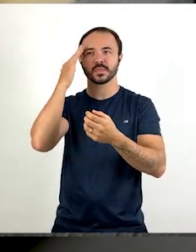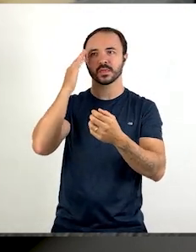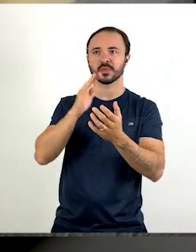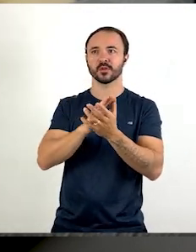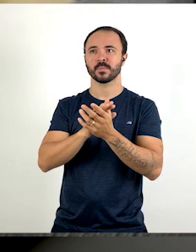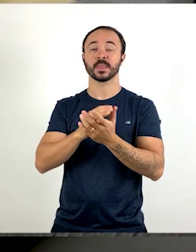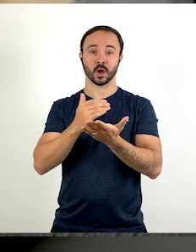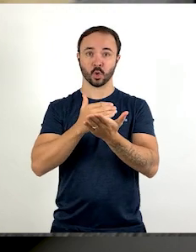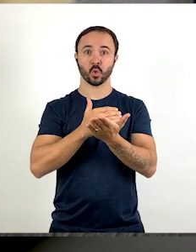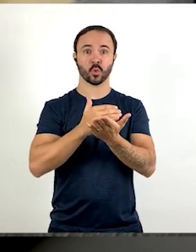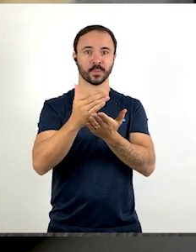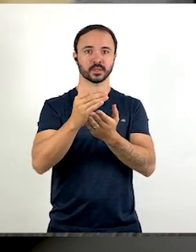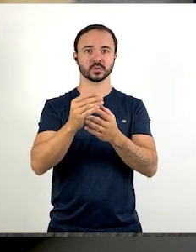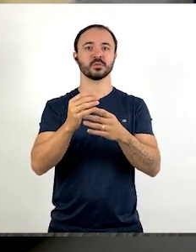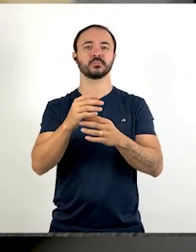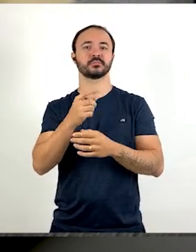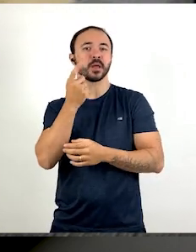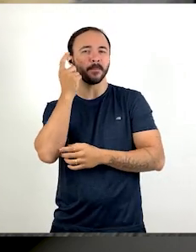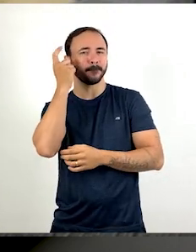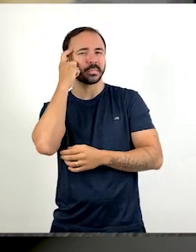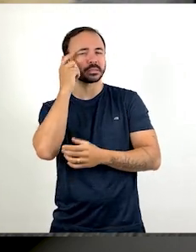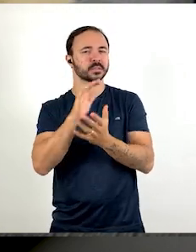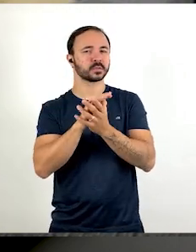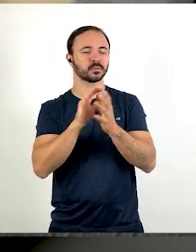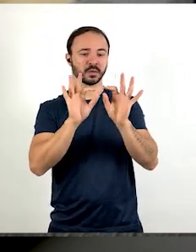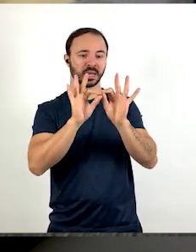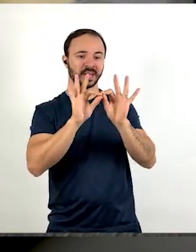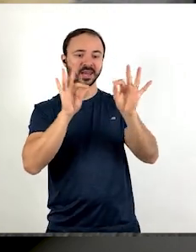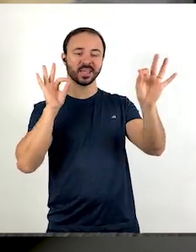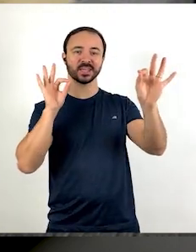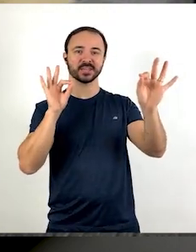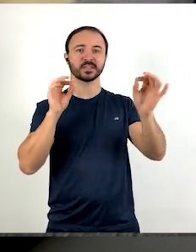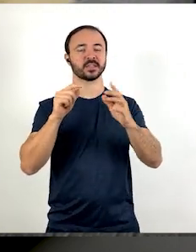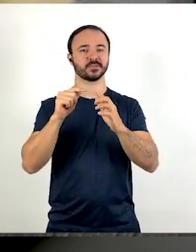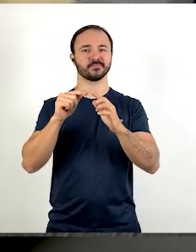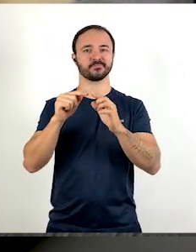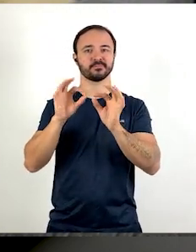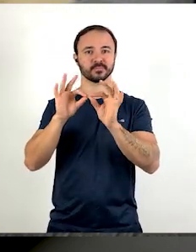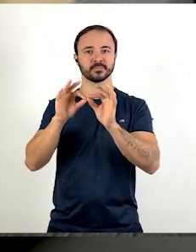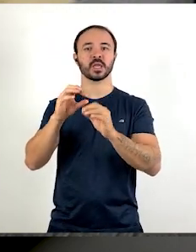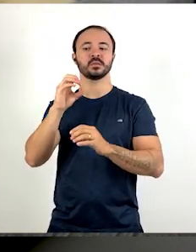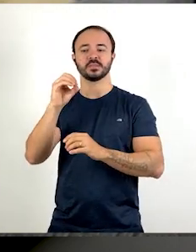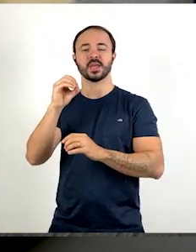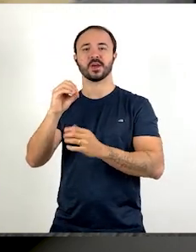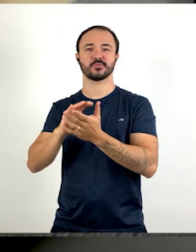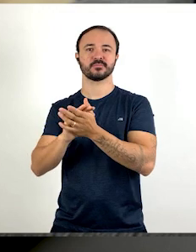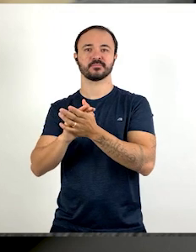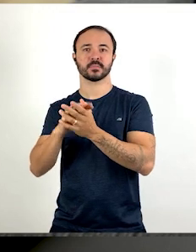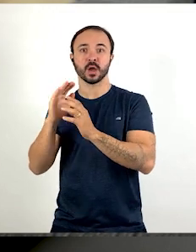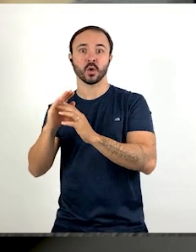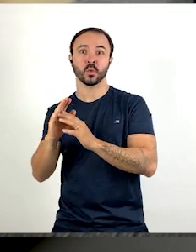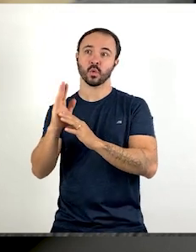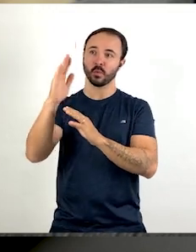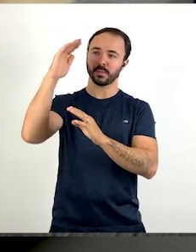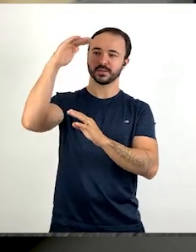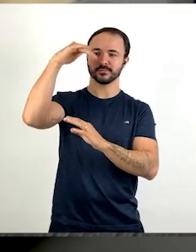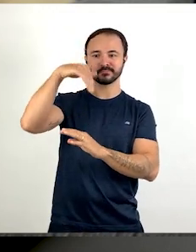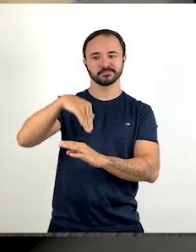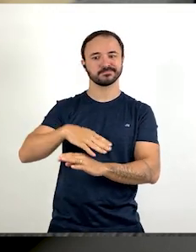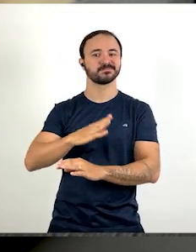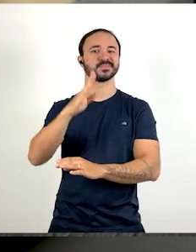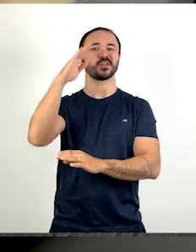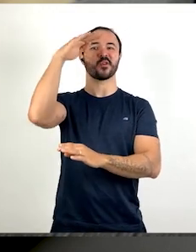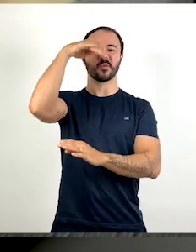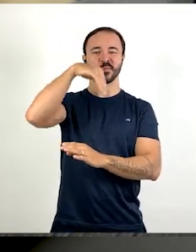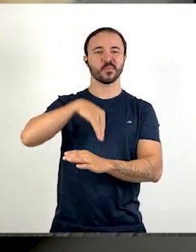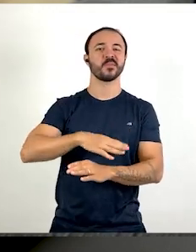ponto zero, então vamos imaginar uma linha, ela parte de um ponto zero, vai ao ponto máximo, desce ao ponto mínimo, volta ao